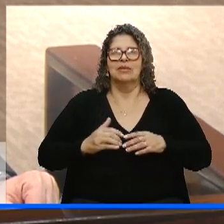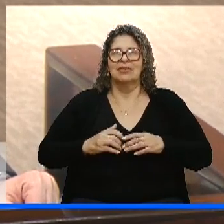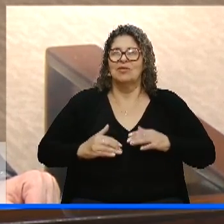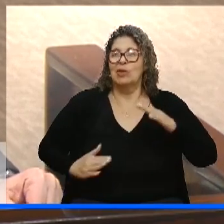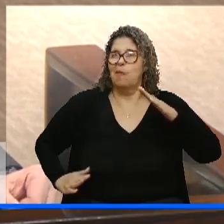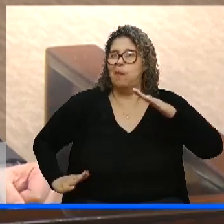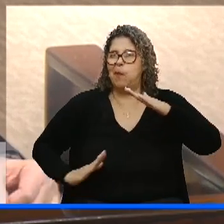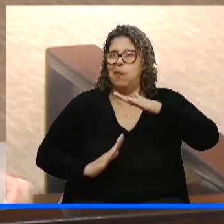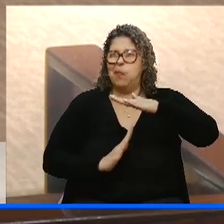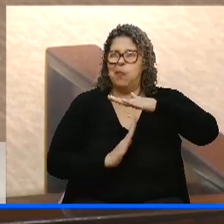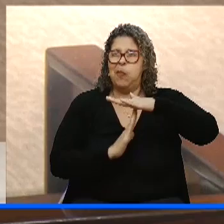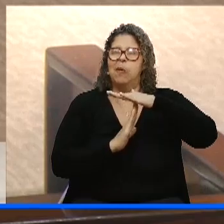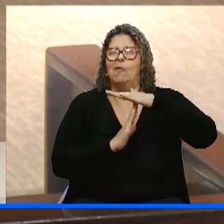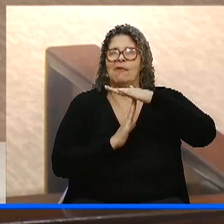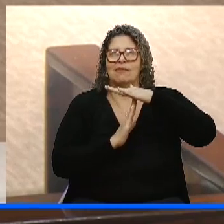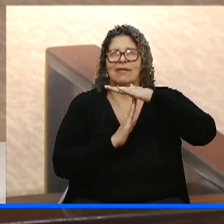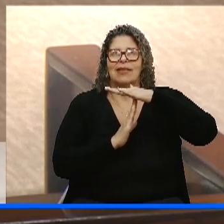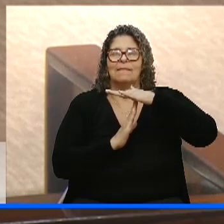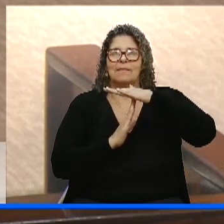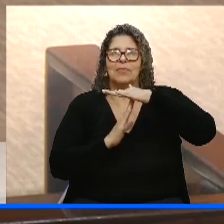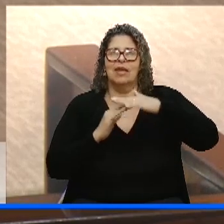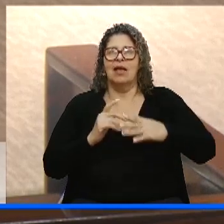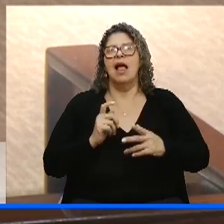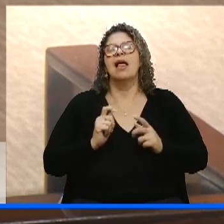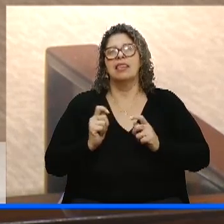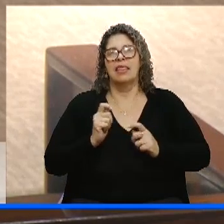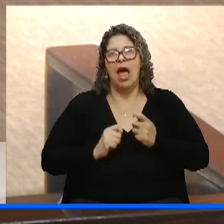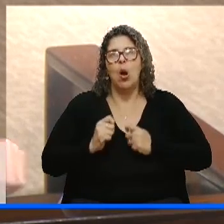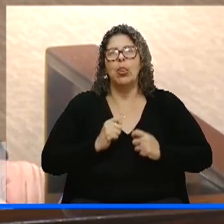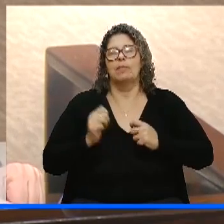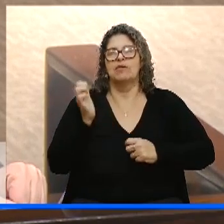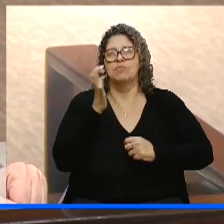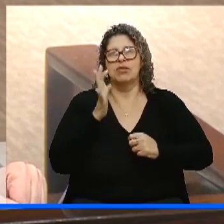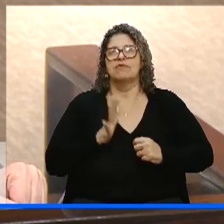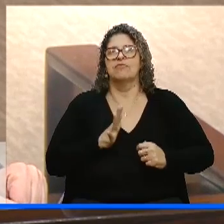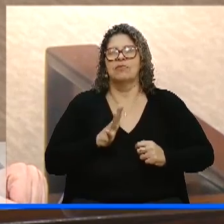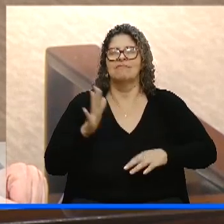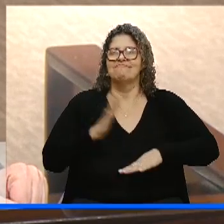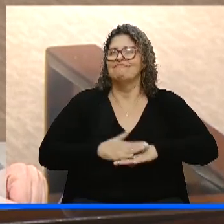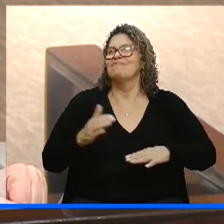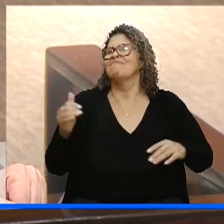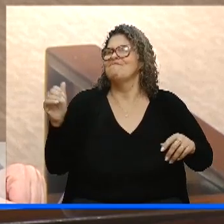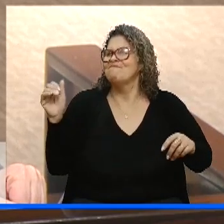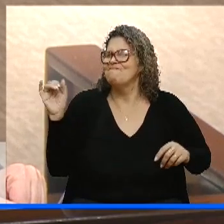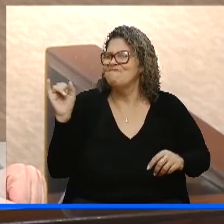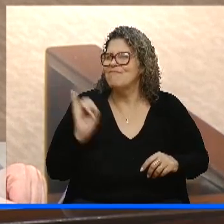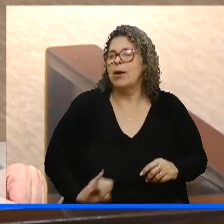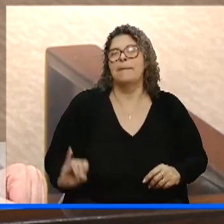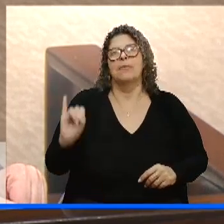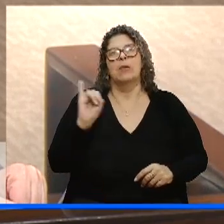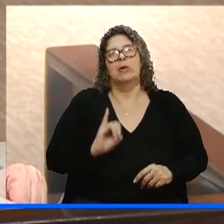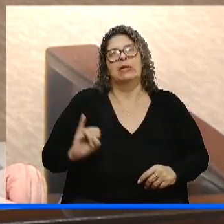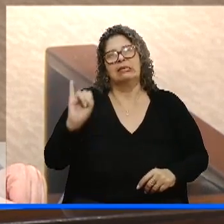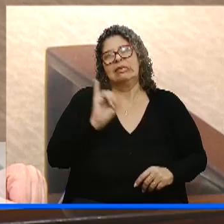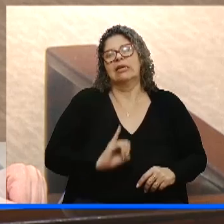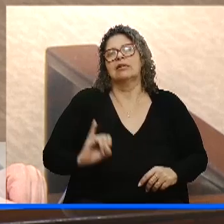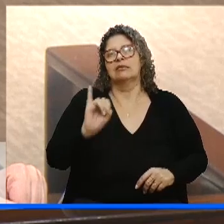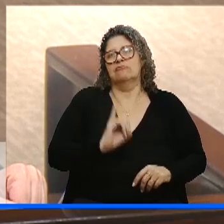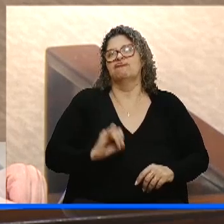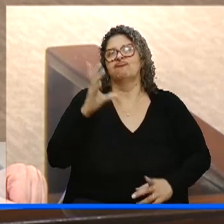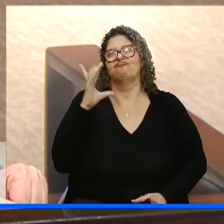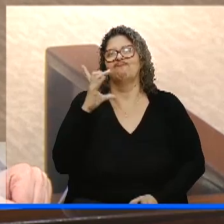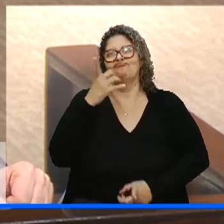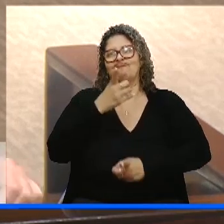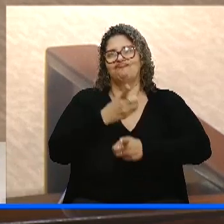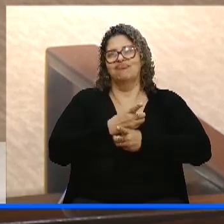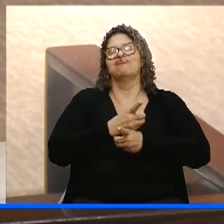dos meros ciclos regulares da economia no caso do brasil um dos principais fatores estruturais da crise encontra se